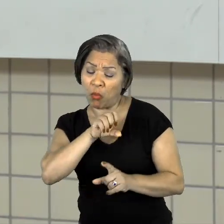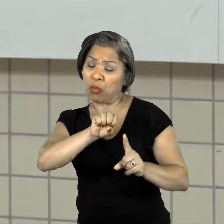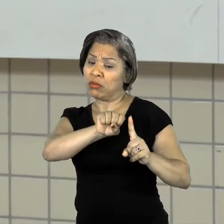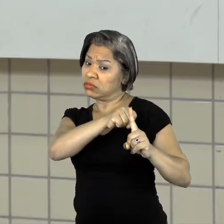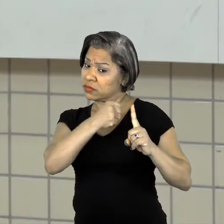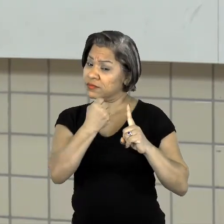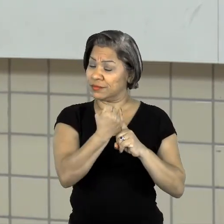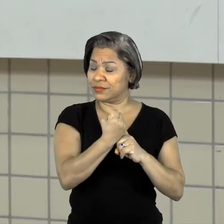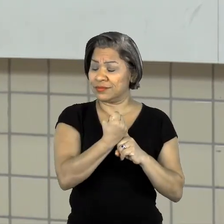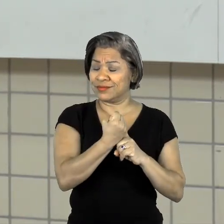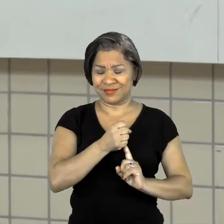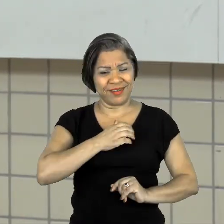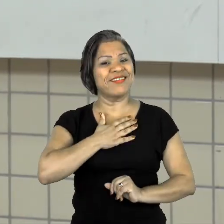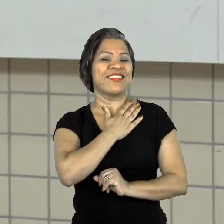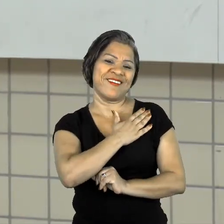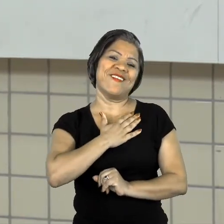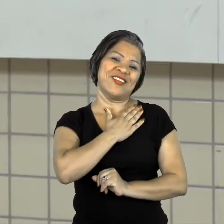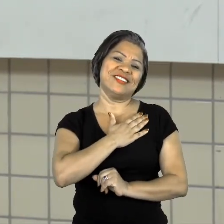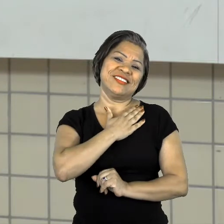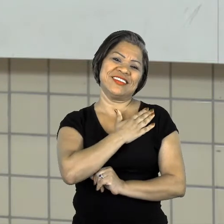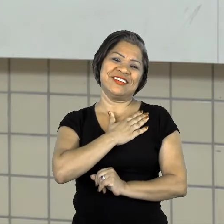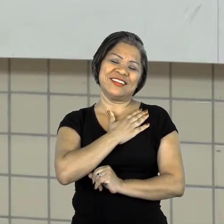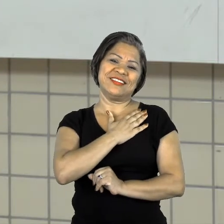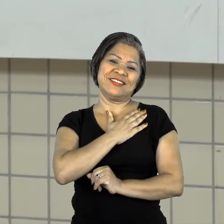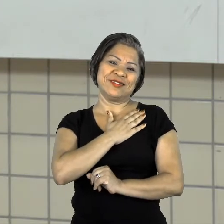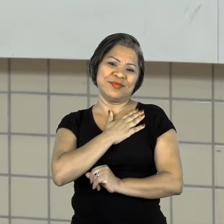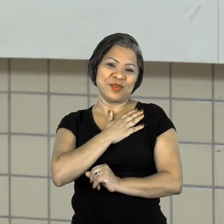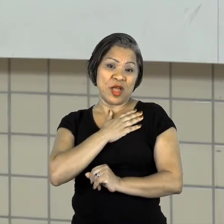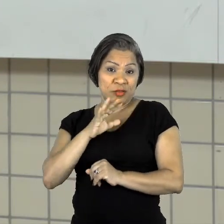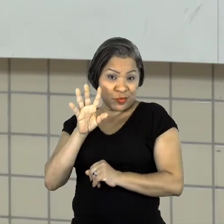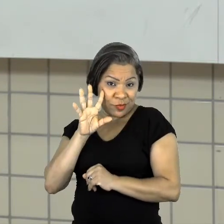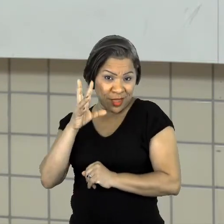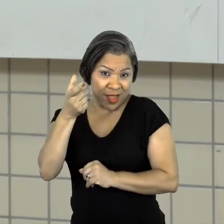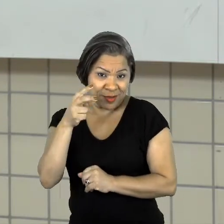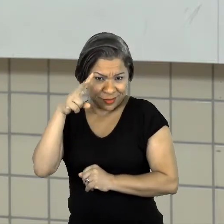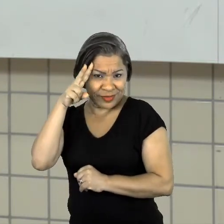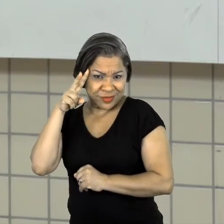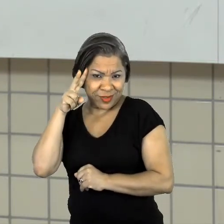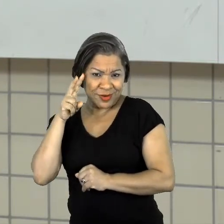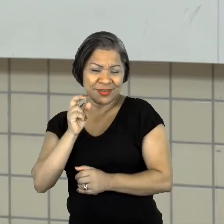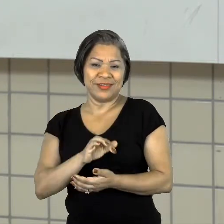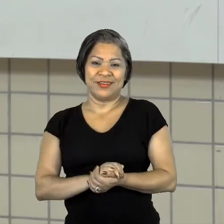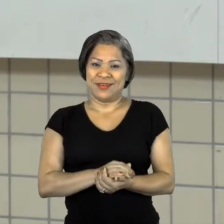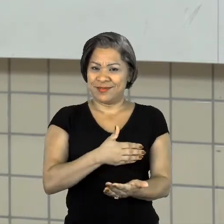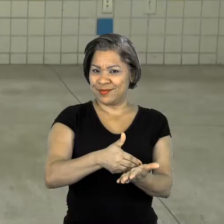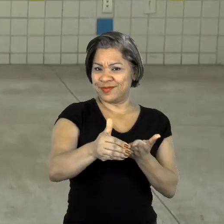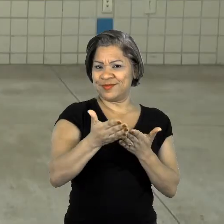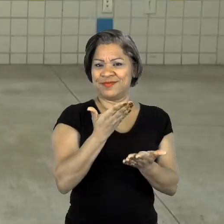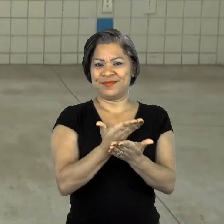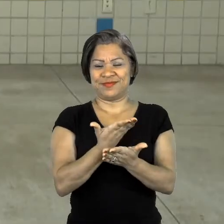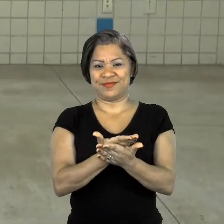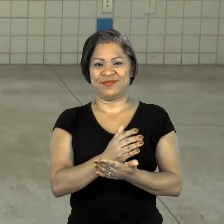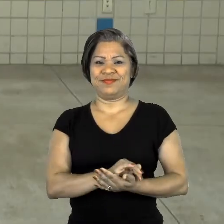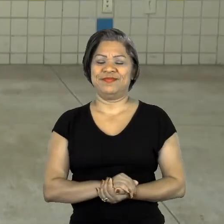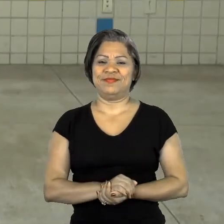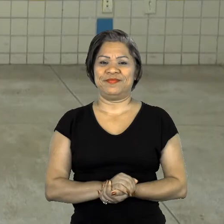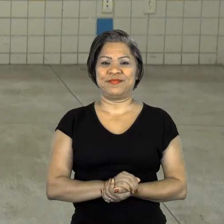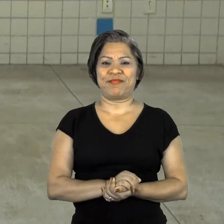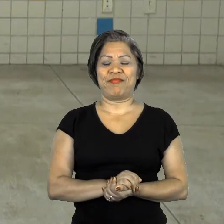Estão gostando aí desses acontecimentos históricos? Vamos continuar então com a nossa aula?